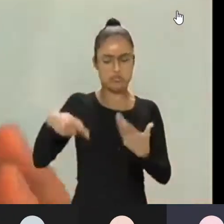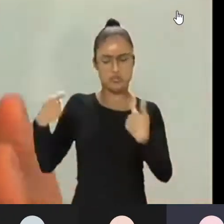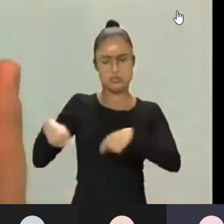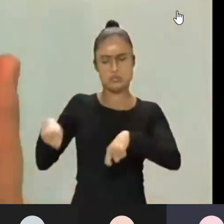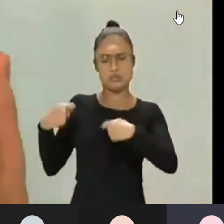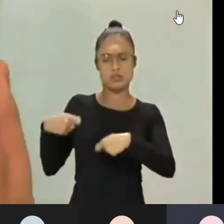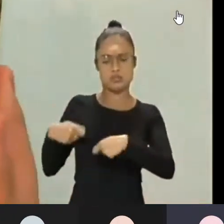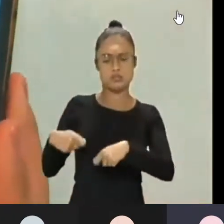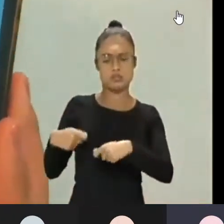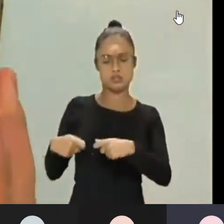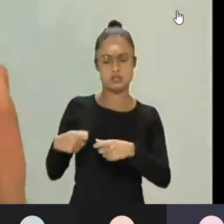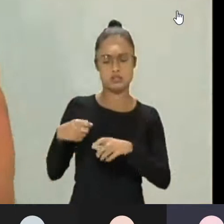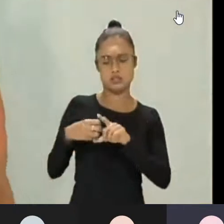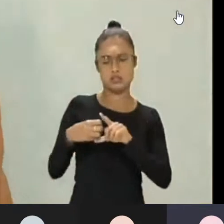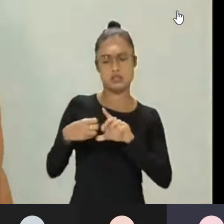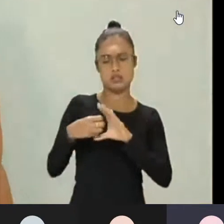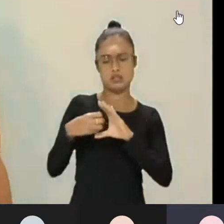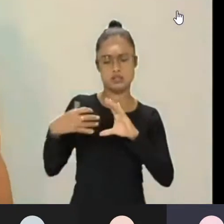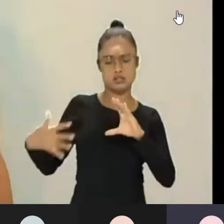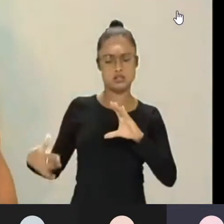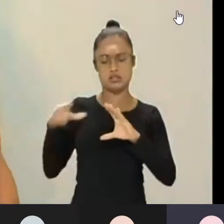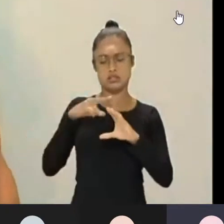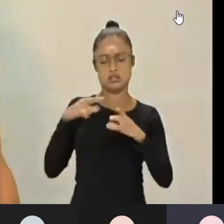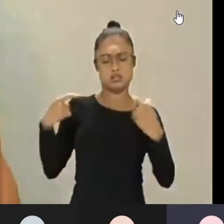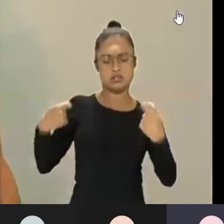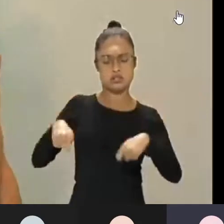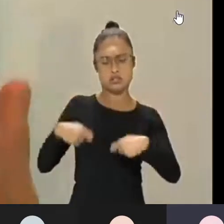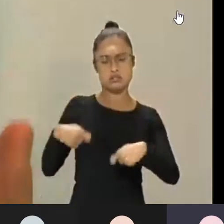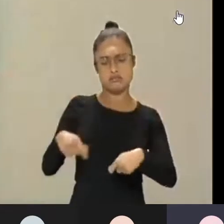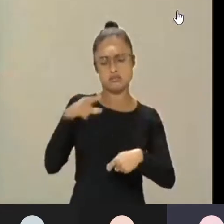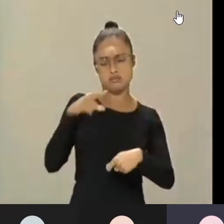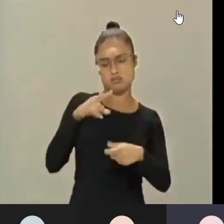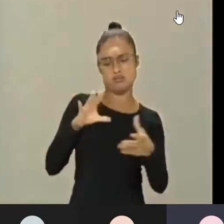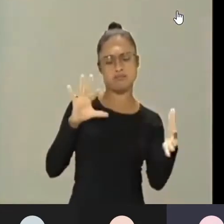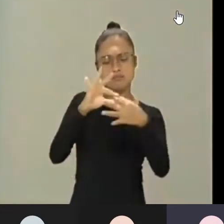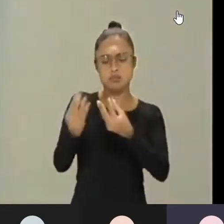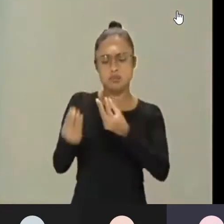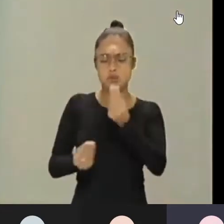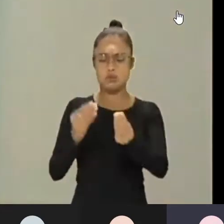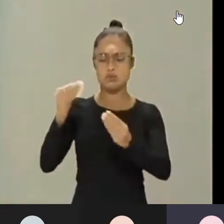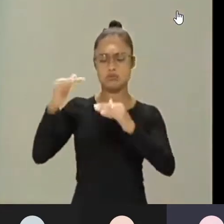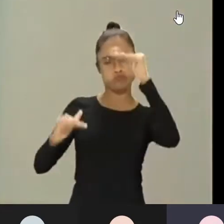do aplicativo. E para você baixar essa outra recomendação,